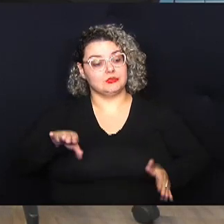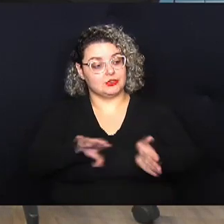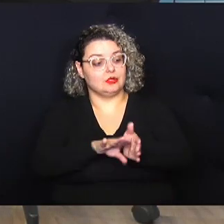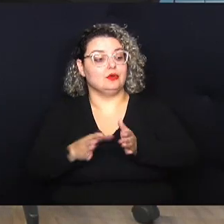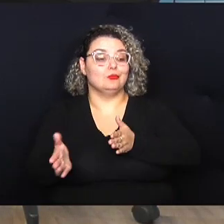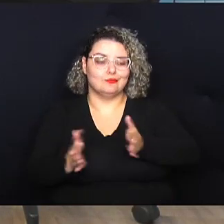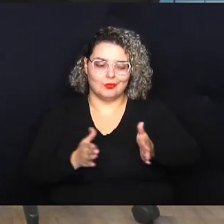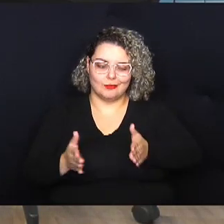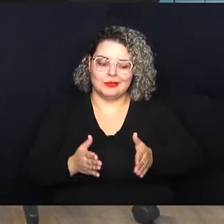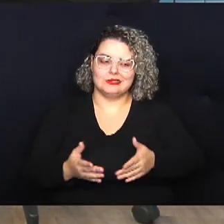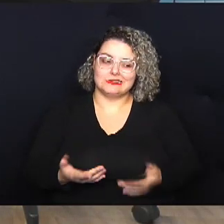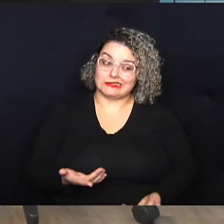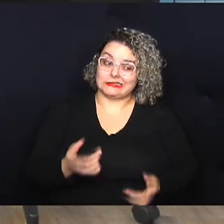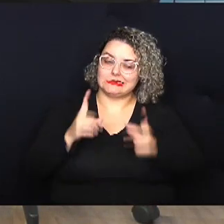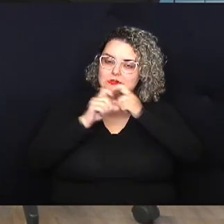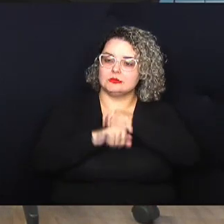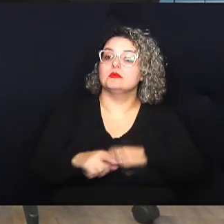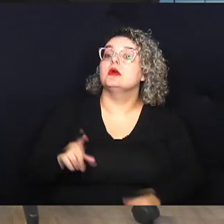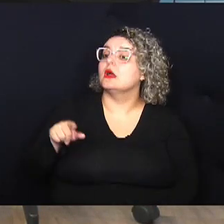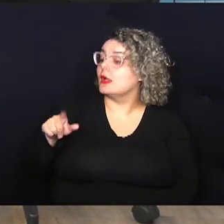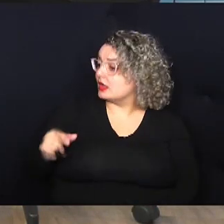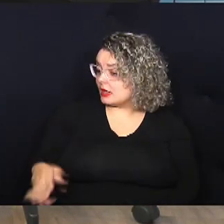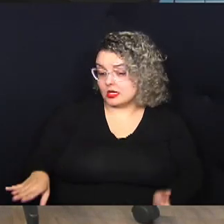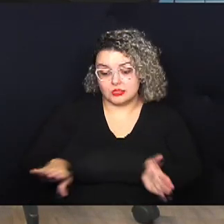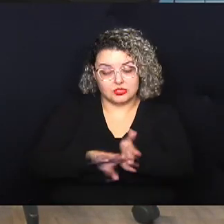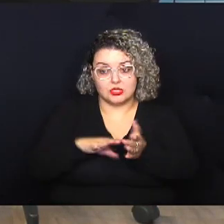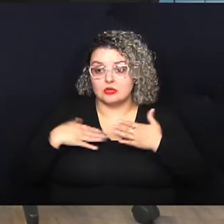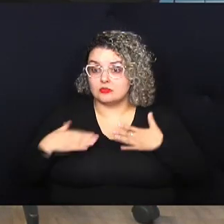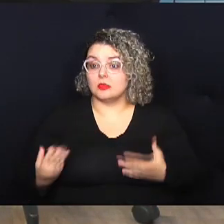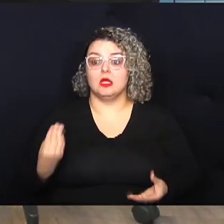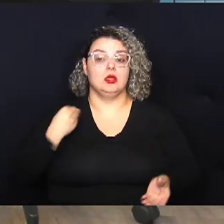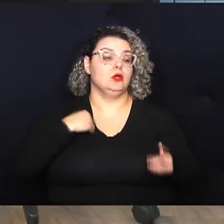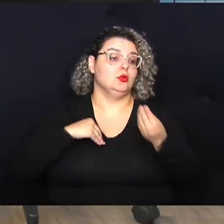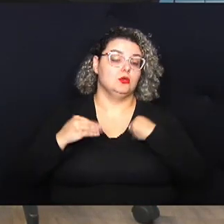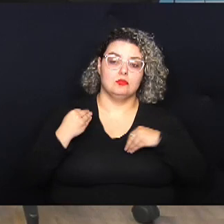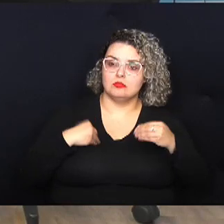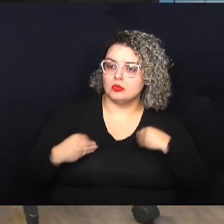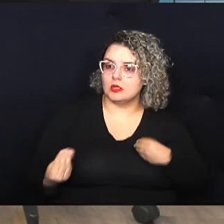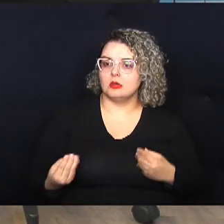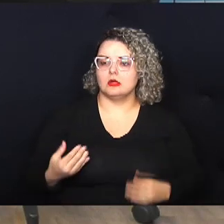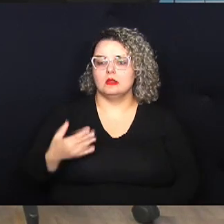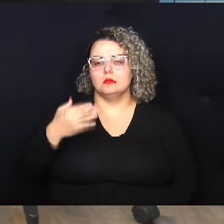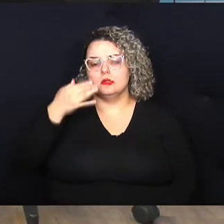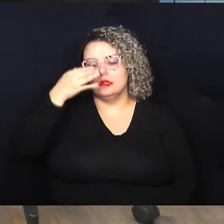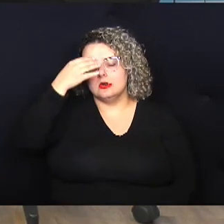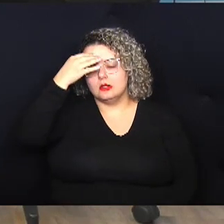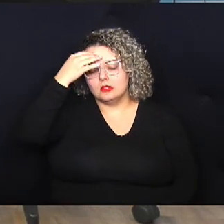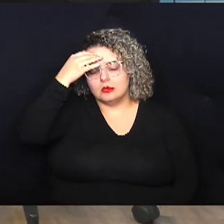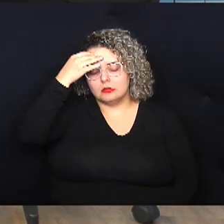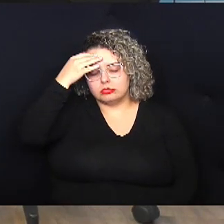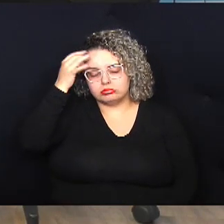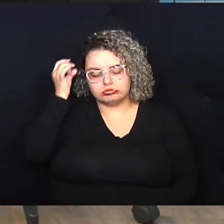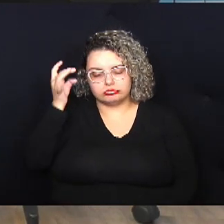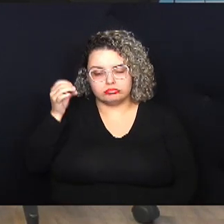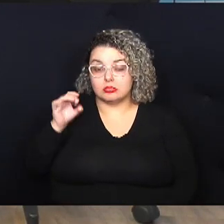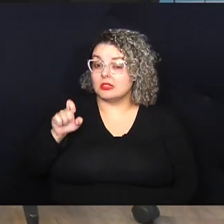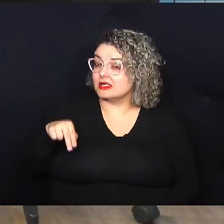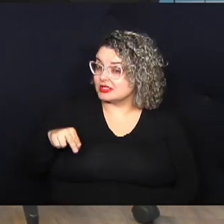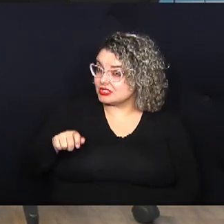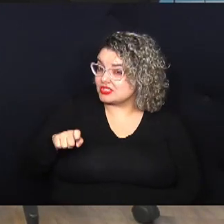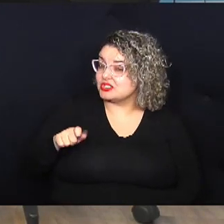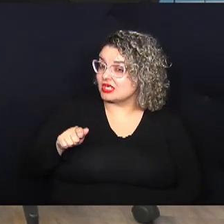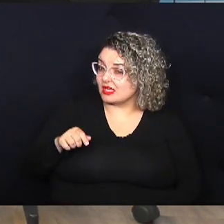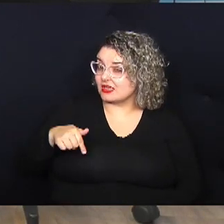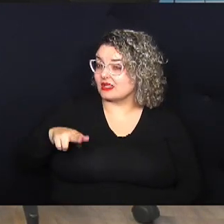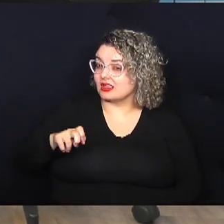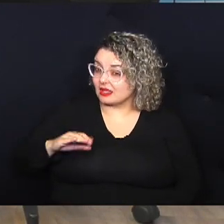corpo. Exato. Né? Isso vem em forma aí da depressão, uma crise de enxaqueca, né? E muitas outras coisas. Então, enquanto